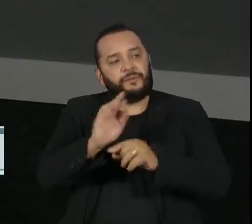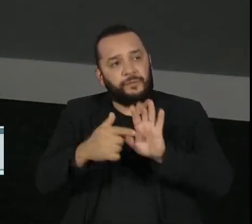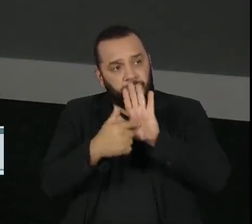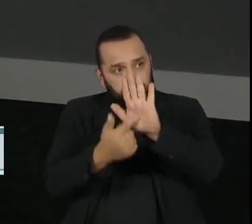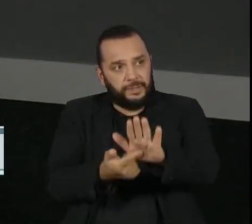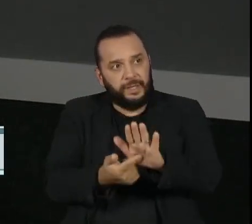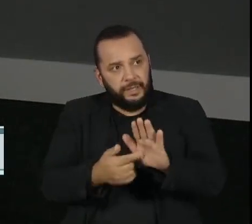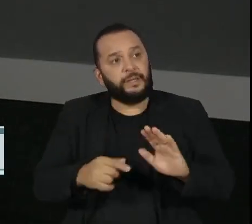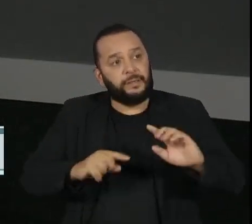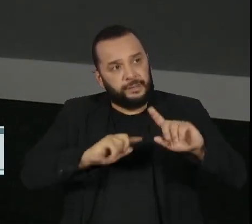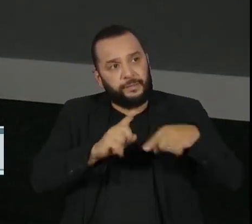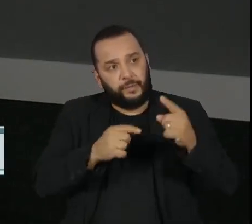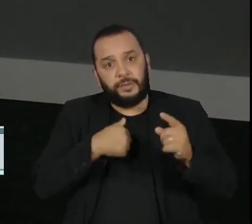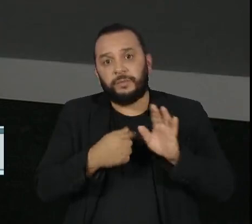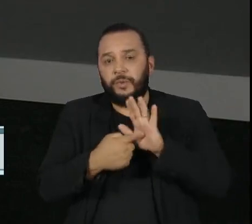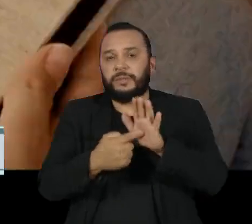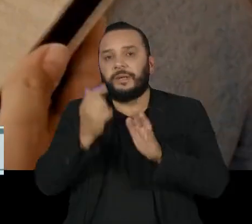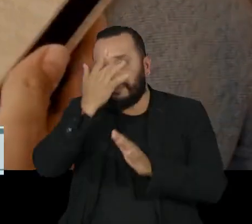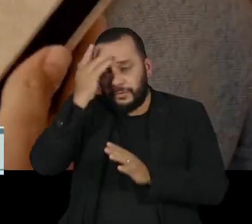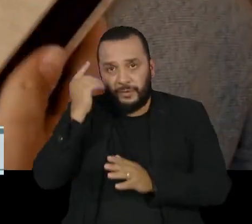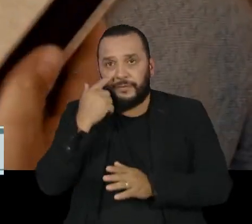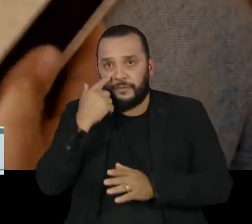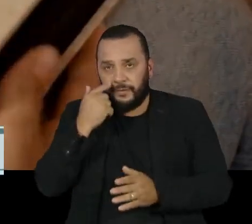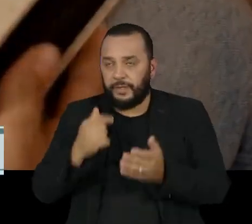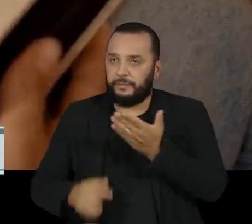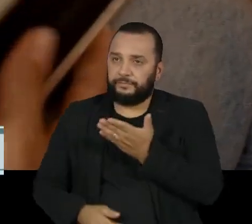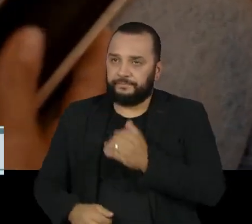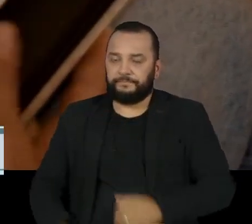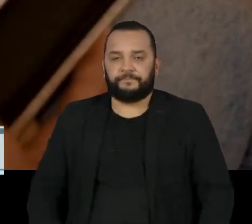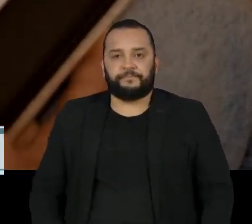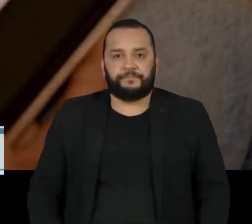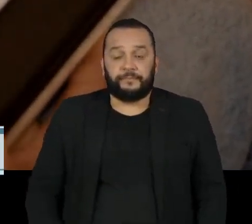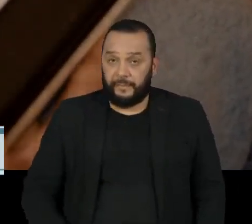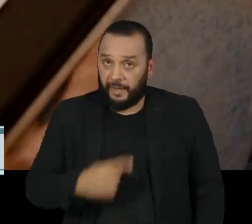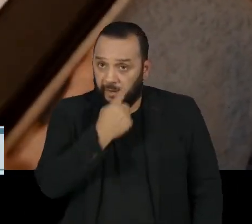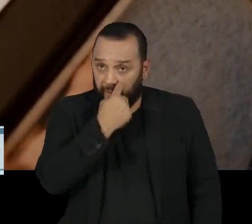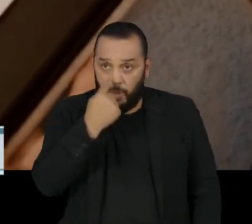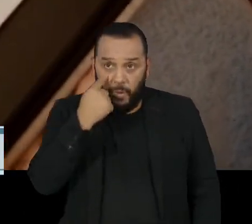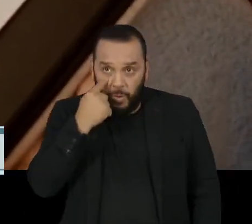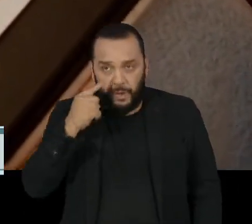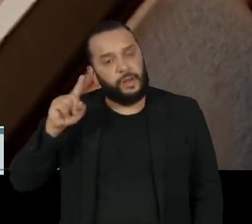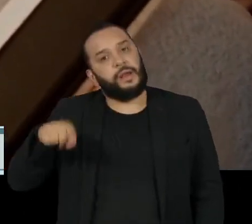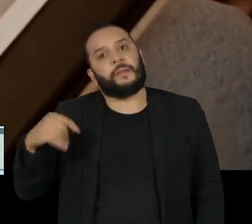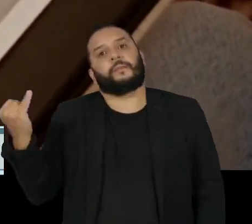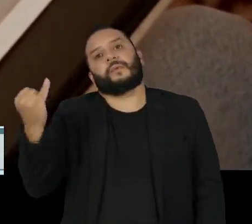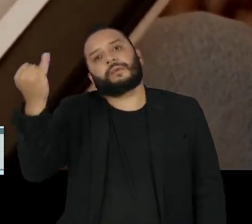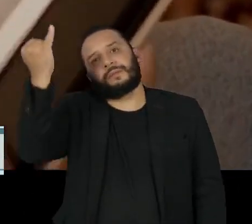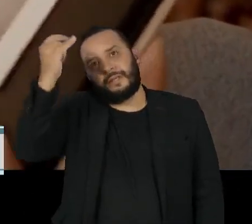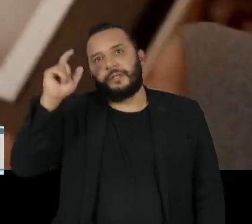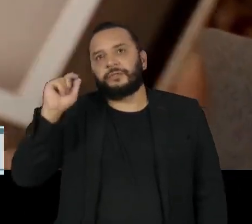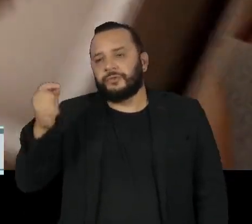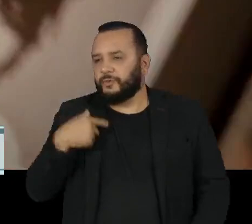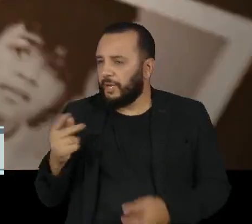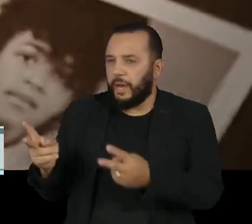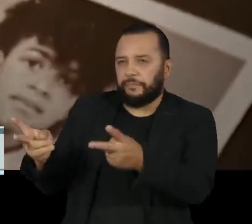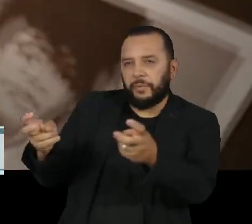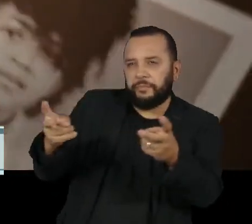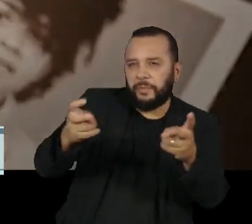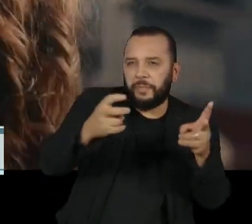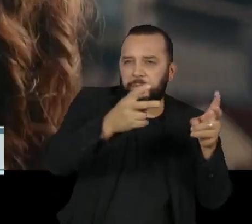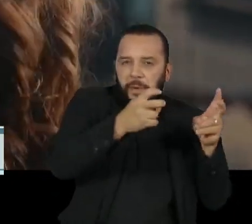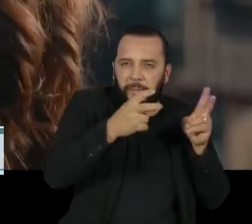inclusive vai mostrar agora para quem está em casa. A visão é um sentido muito importante na construção de nossas